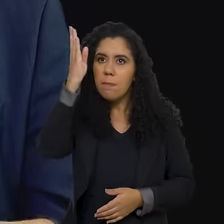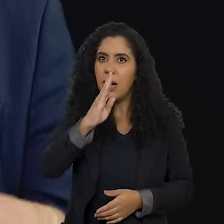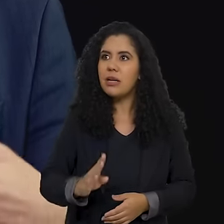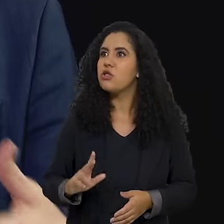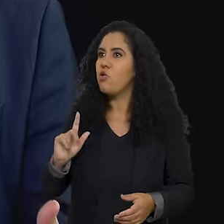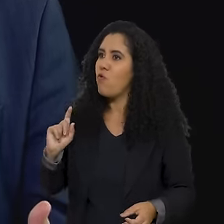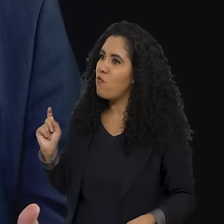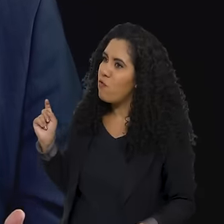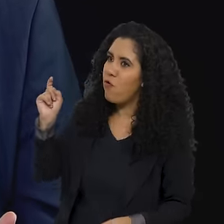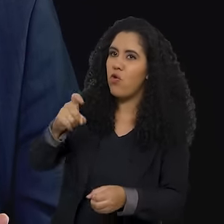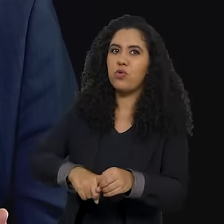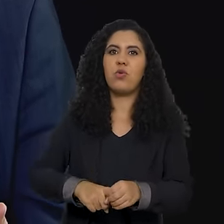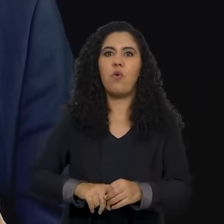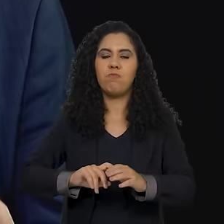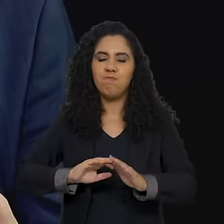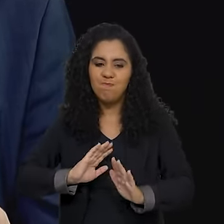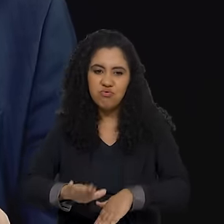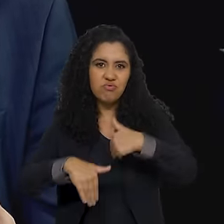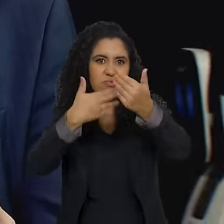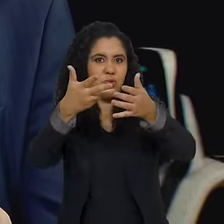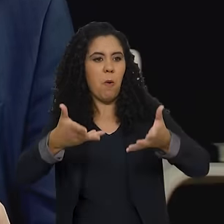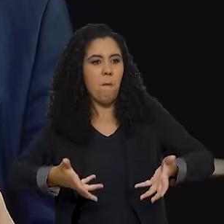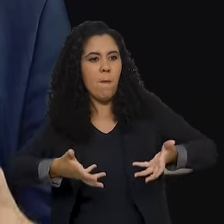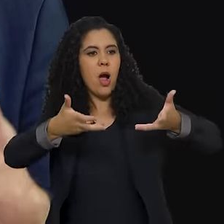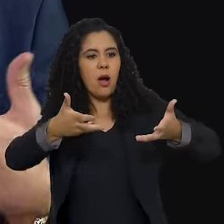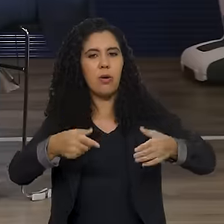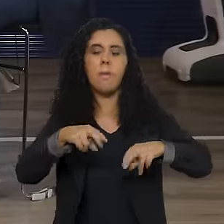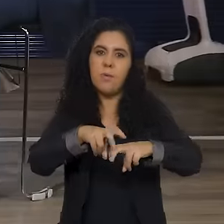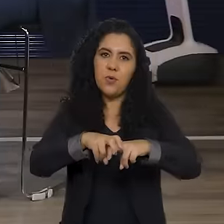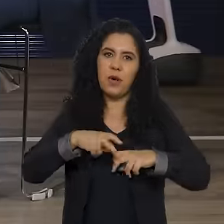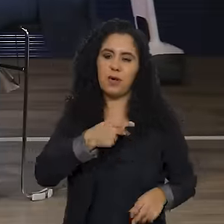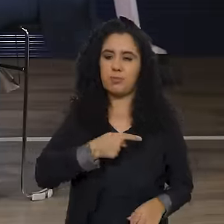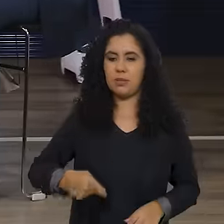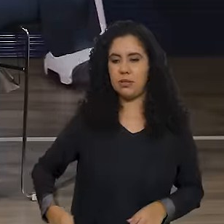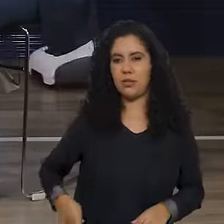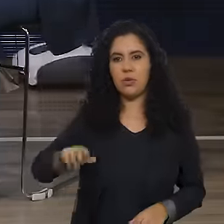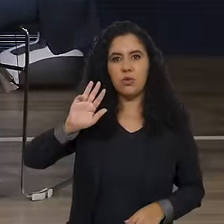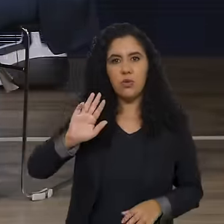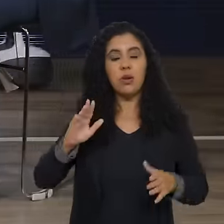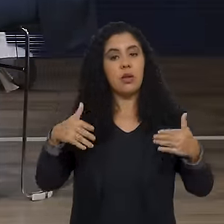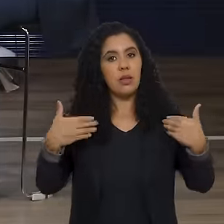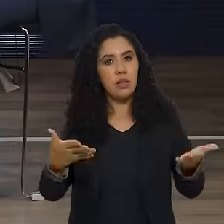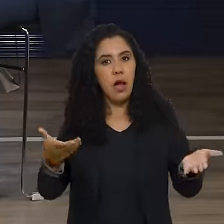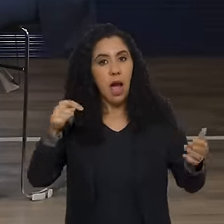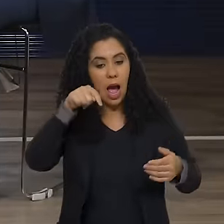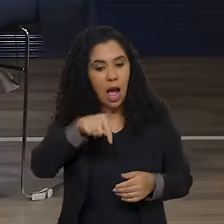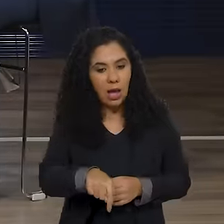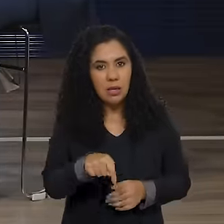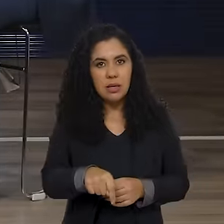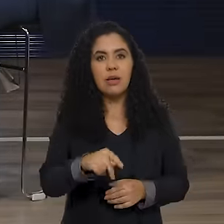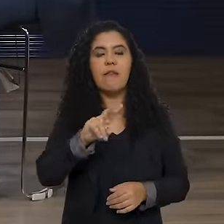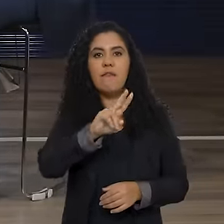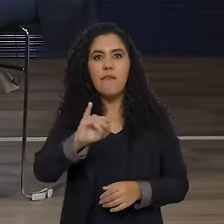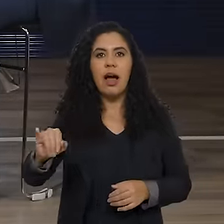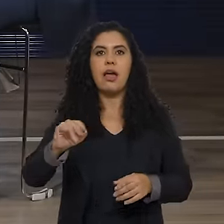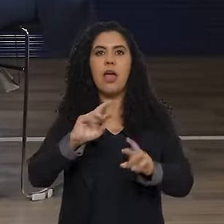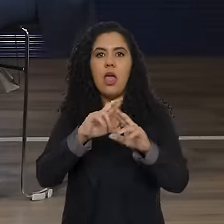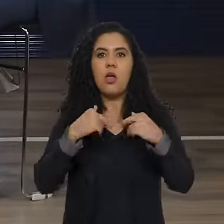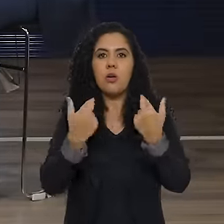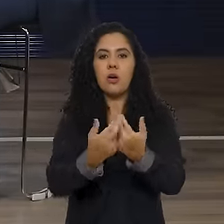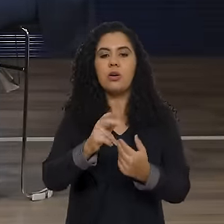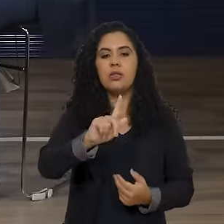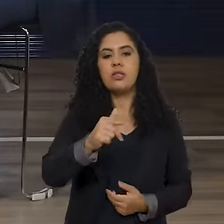agora voltou a ter protagonismo no mundo. Recebido em sala VIP, né? Com o presidente Lula. Então a gente vai receber aqui o G20, o que demonstra